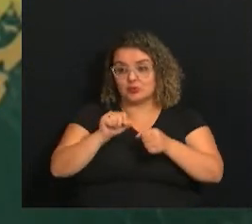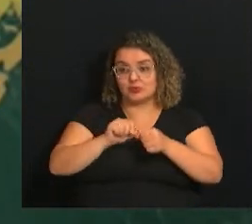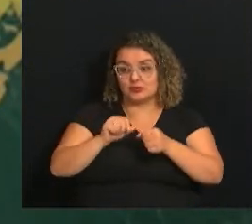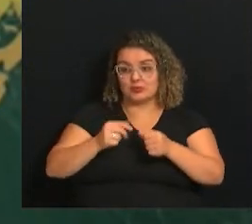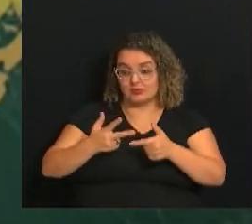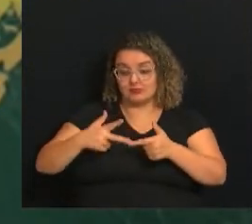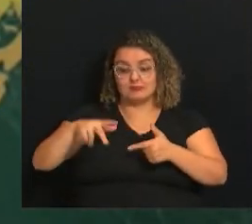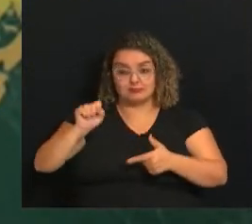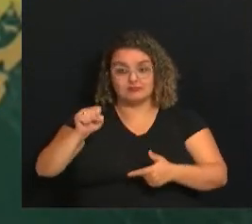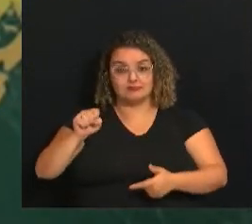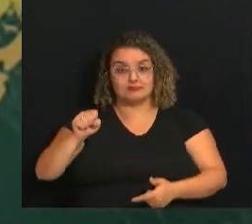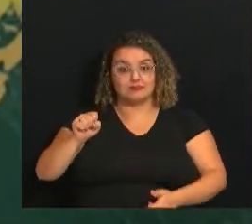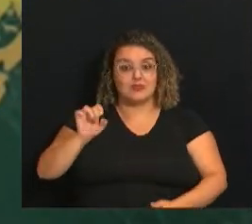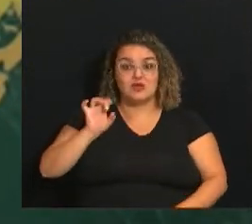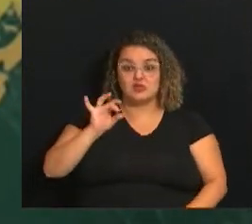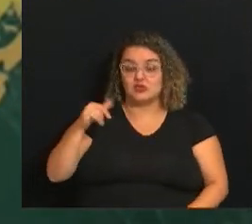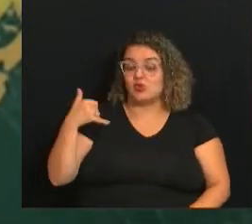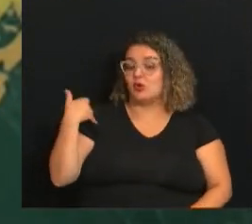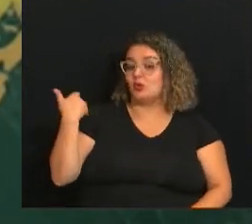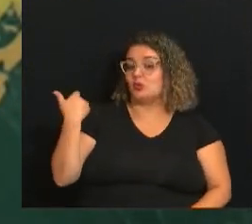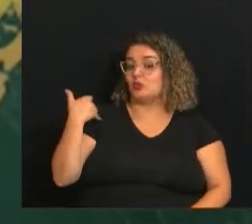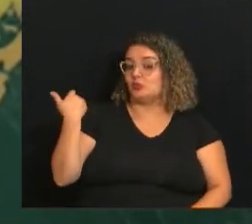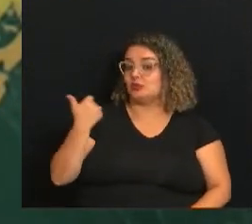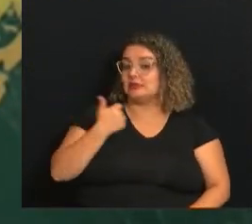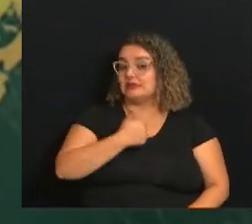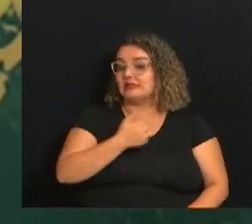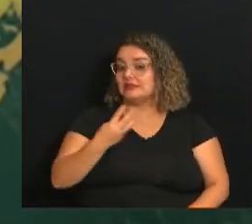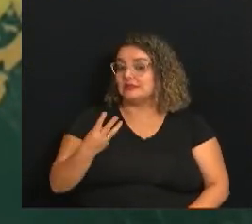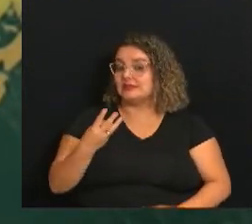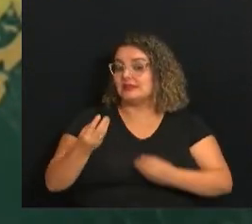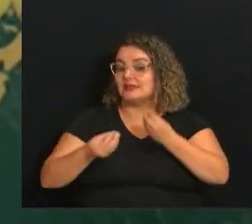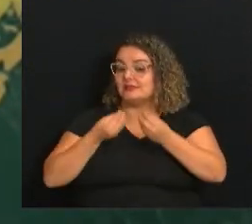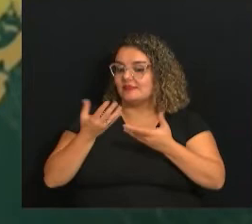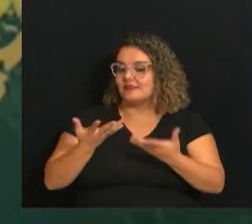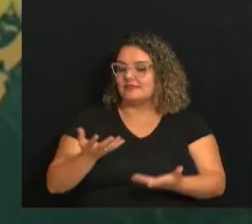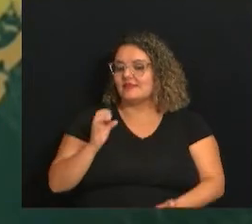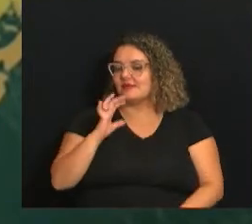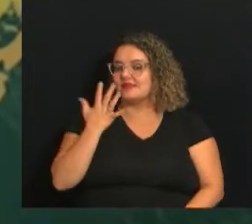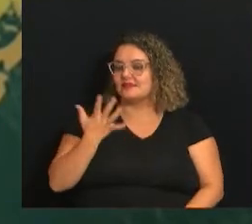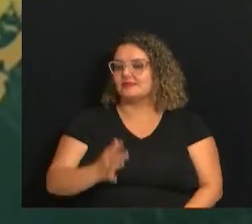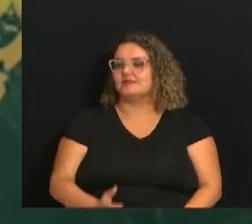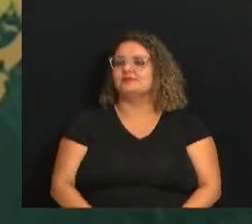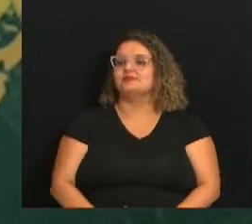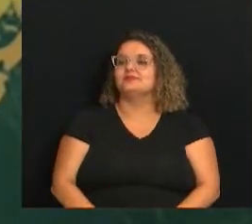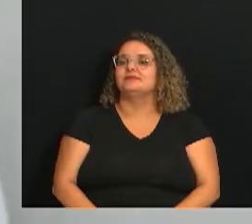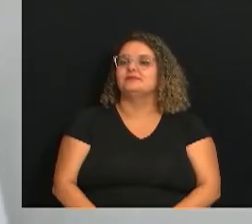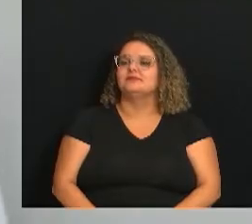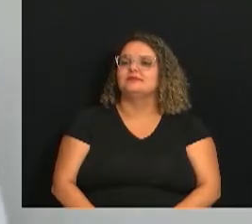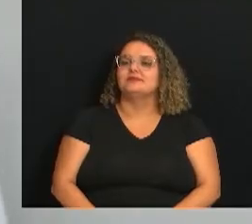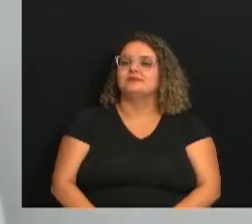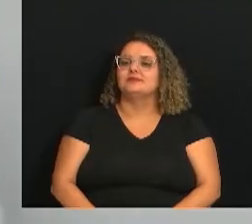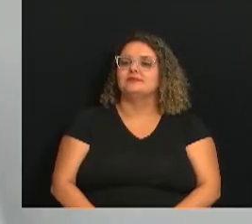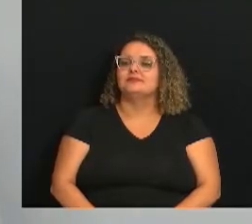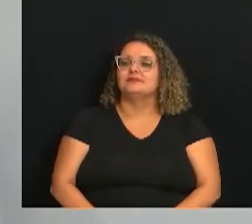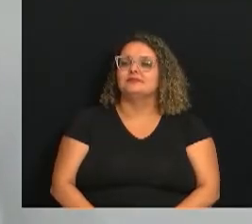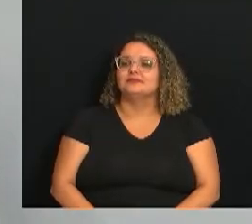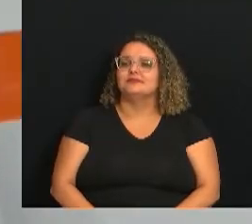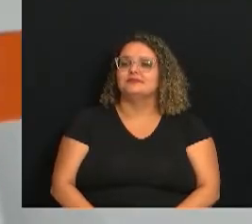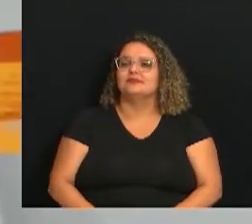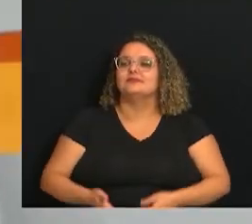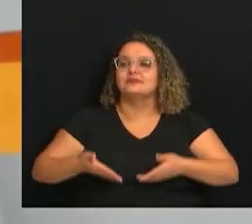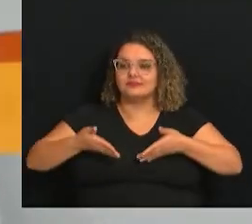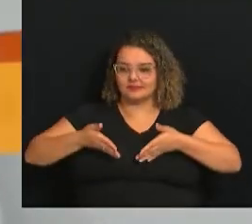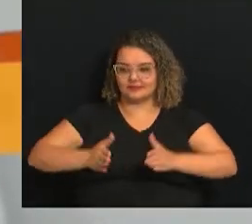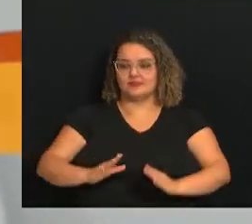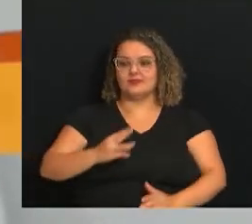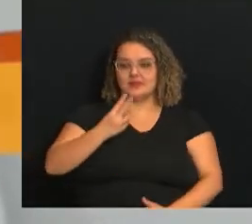com apenas 13 anos de idade. Fala pra gente, por favor, Caio. Então, eu nasci em Três Rios, né,